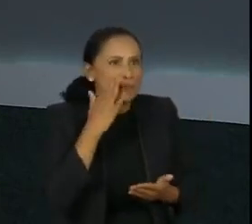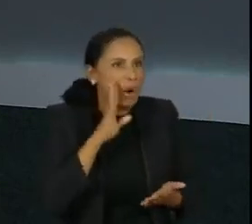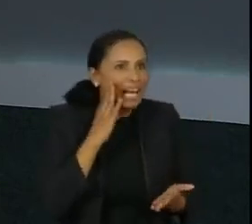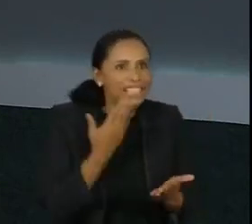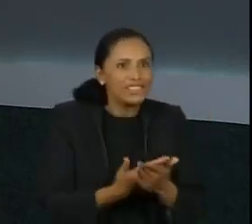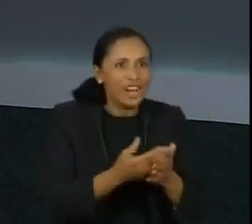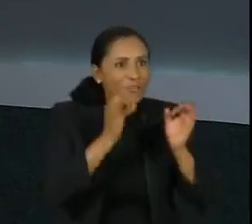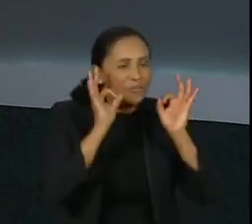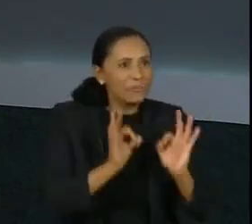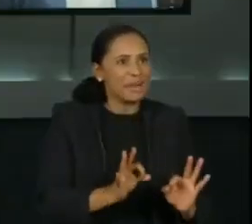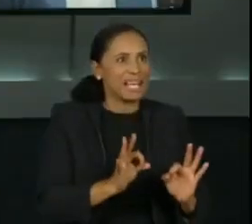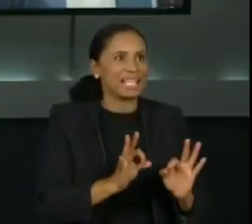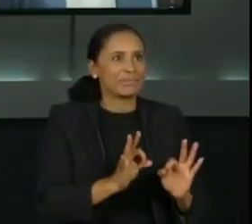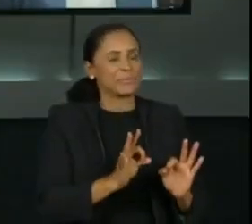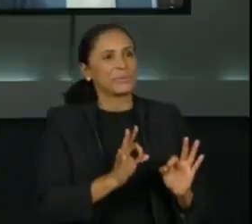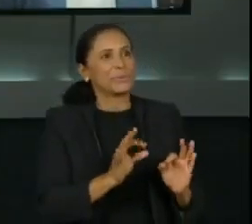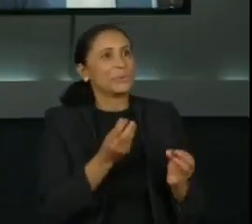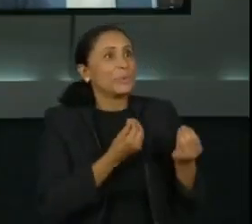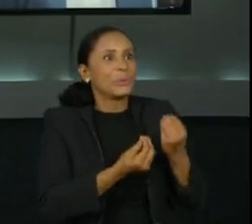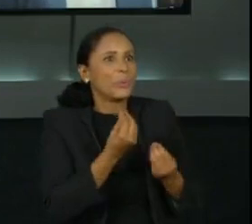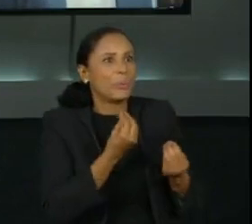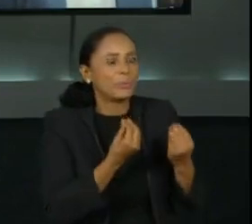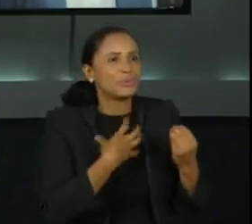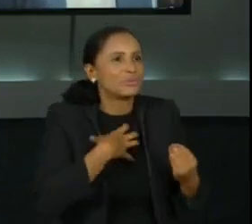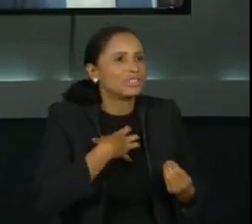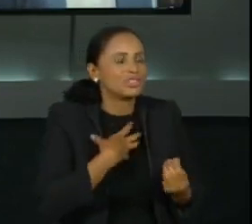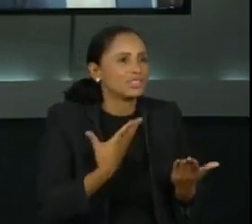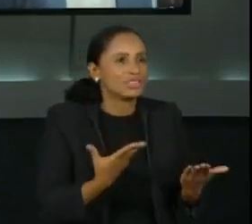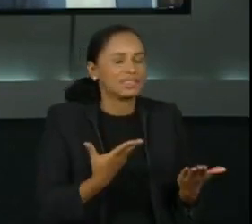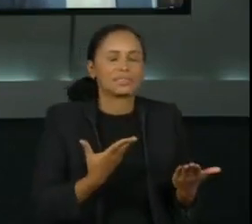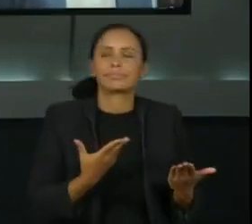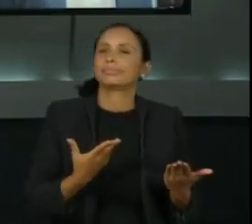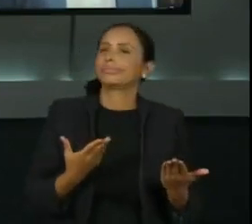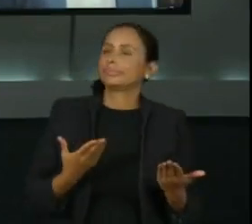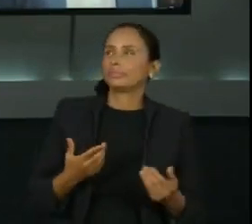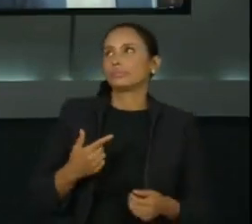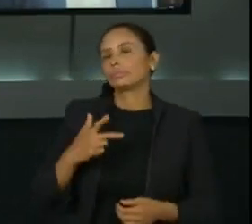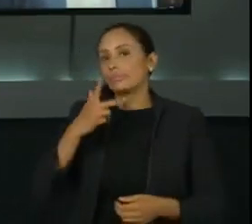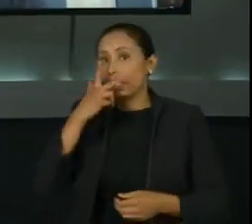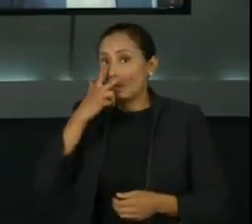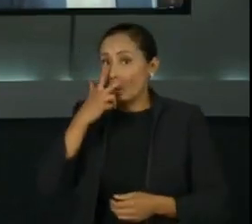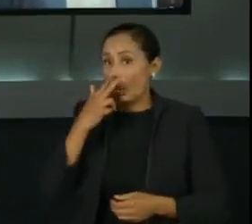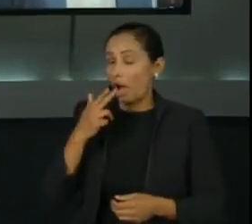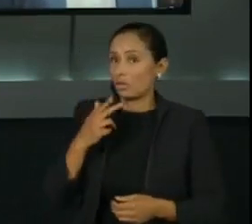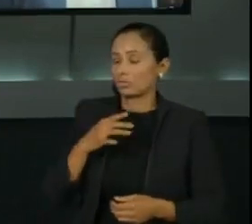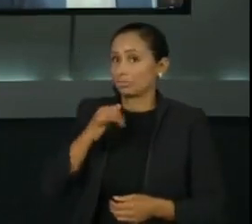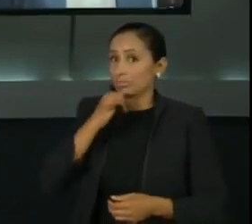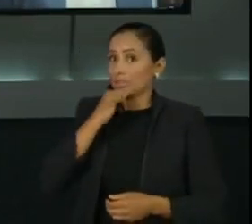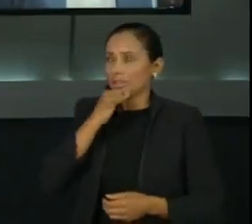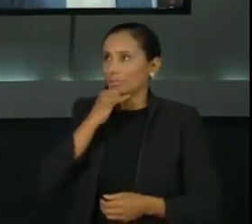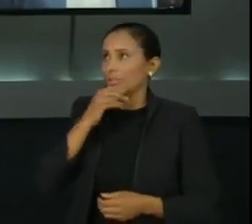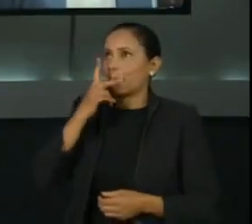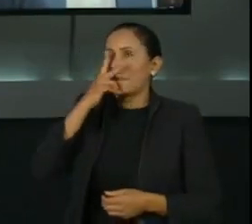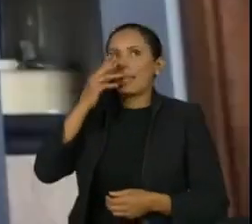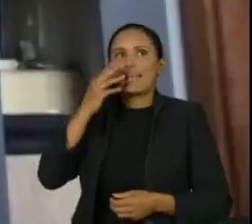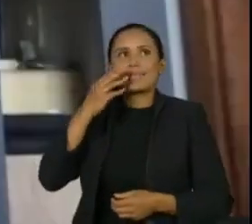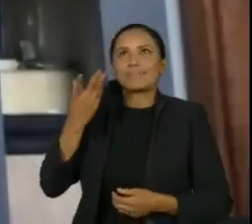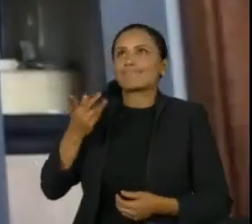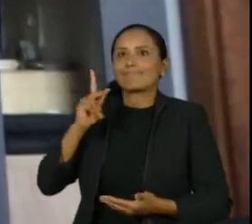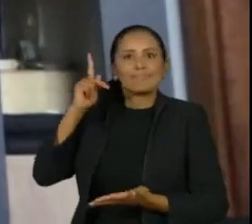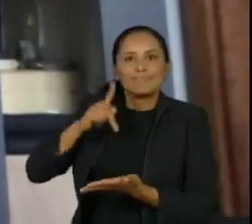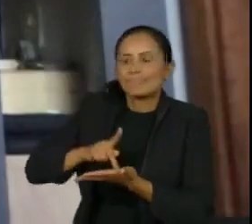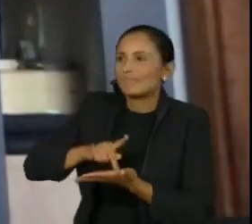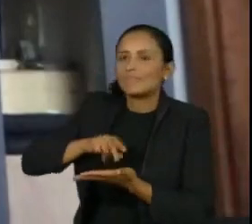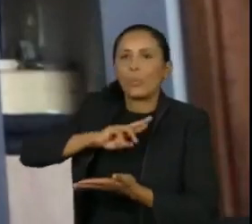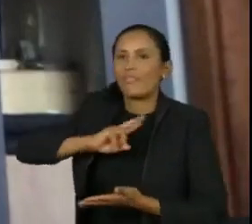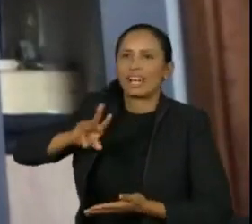que era o seu time, a sua equipe. Eu não sei, eu sinto até que eu de alguma forma, é como se a ficha não tivesse caído, assim, né? É que,